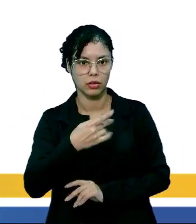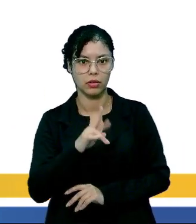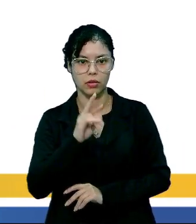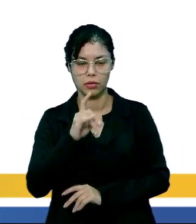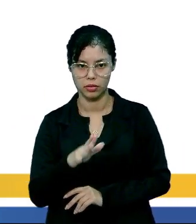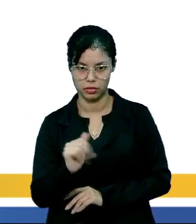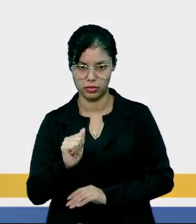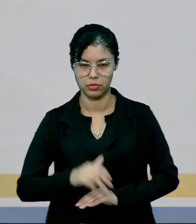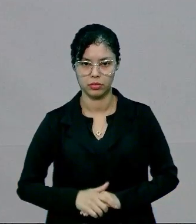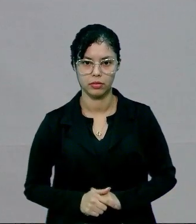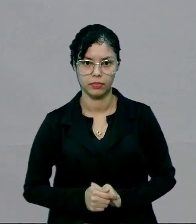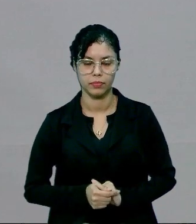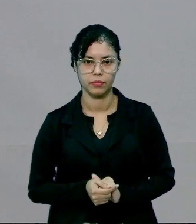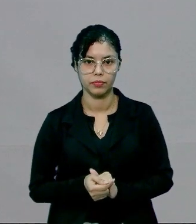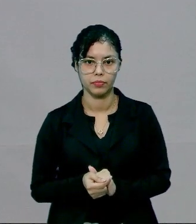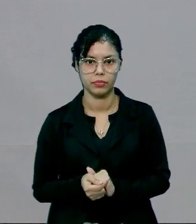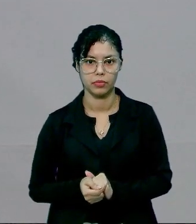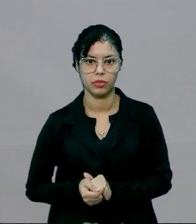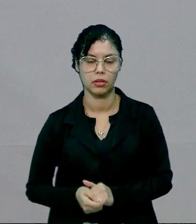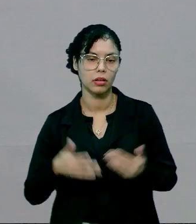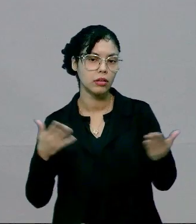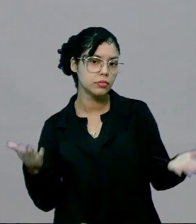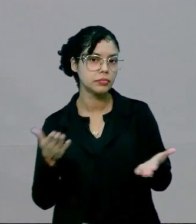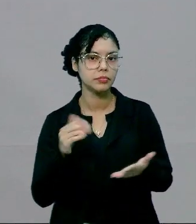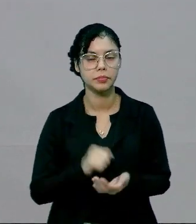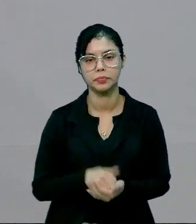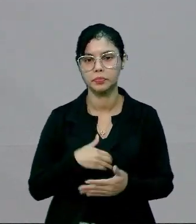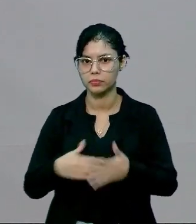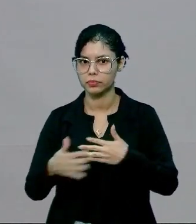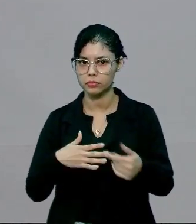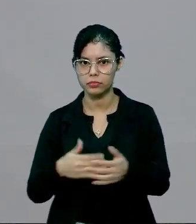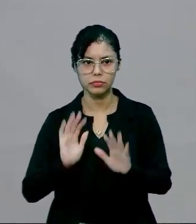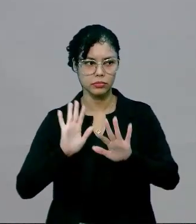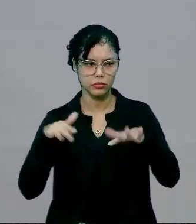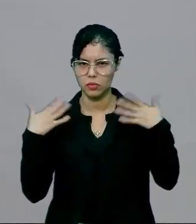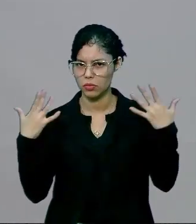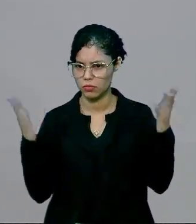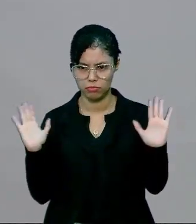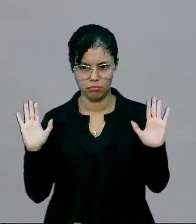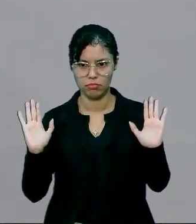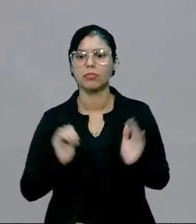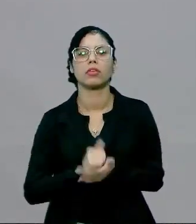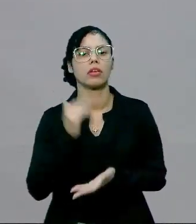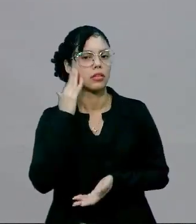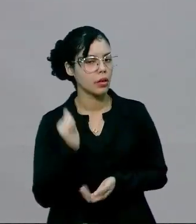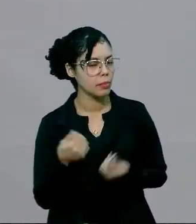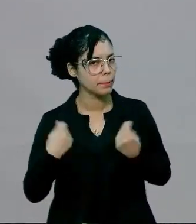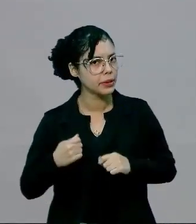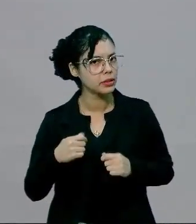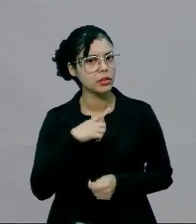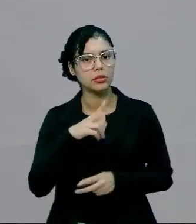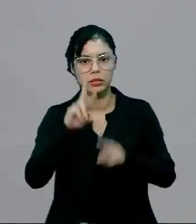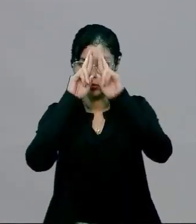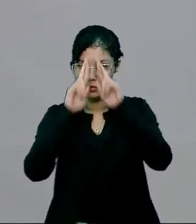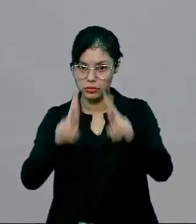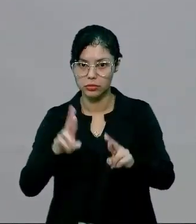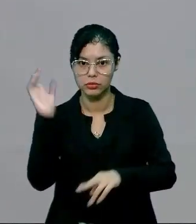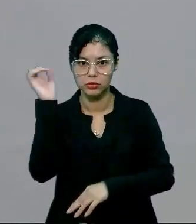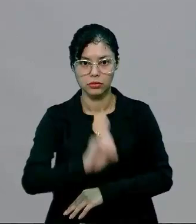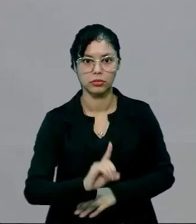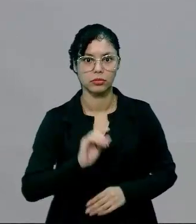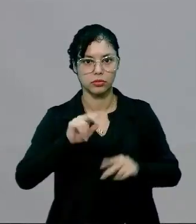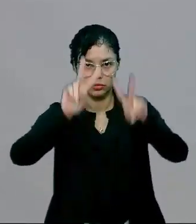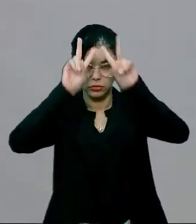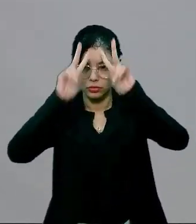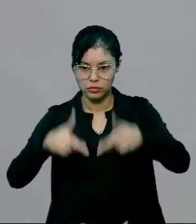mulheres ou pedofilia. Então, assim, independente de qualquer coisa, nós sabemos que nós precisamos respeitar os